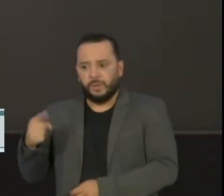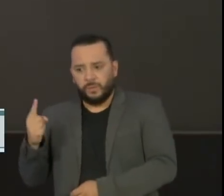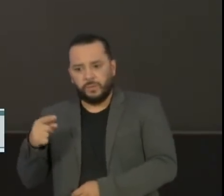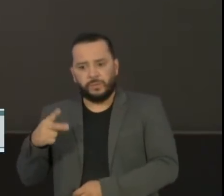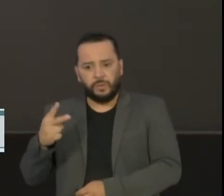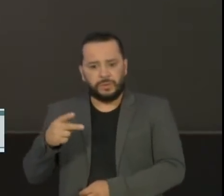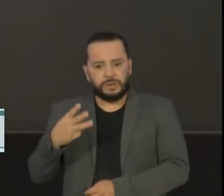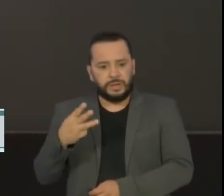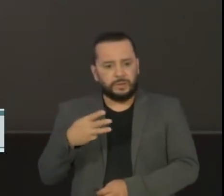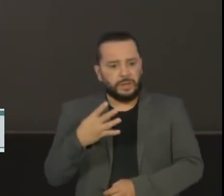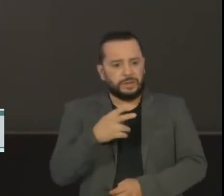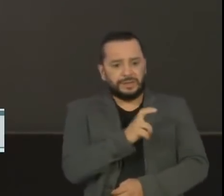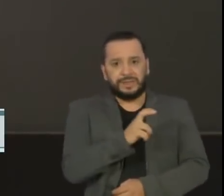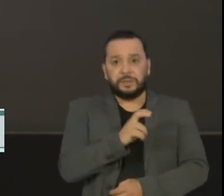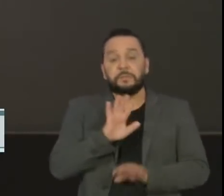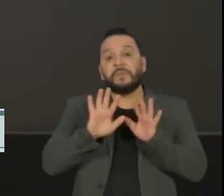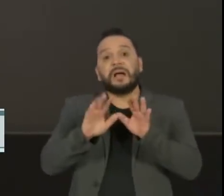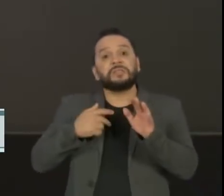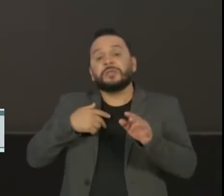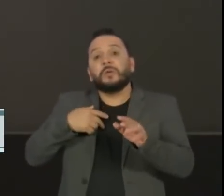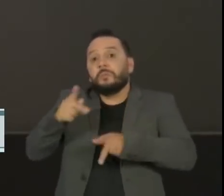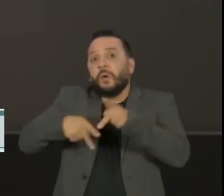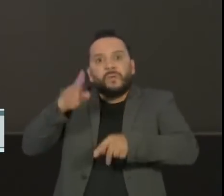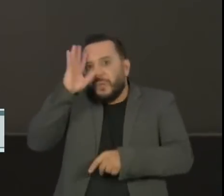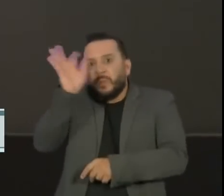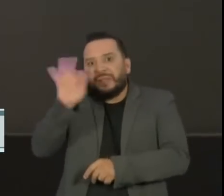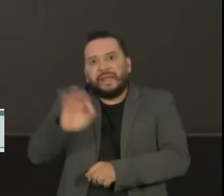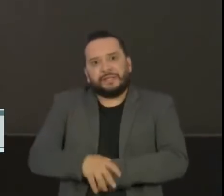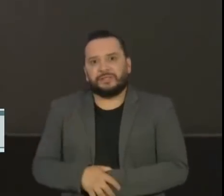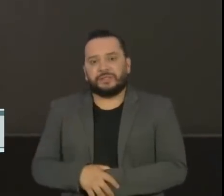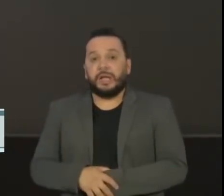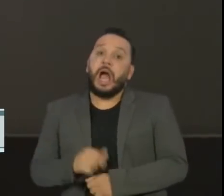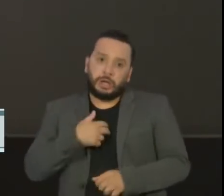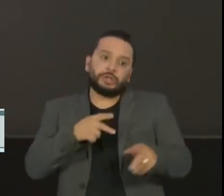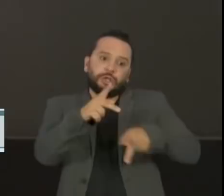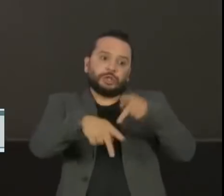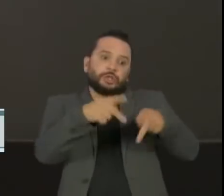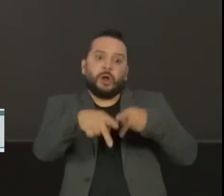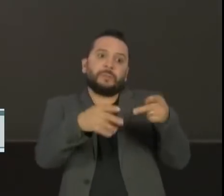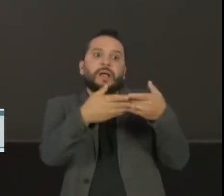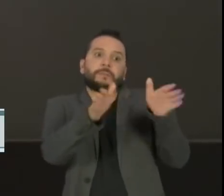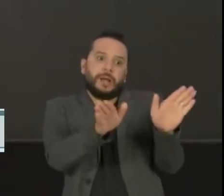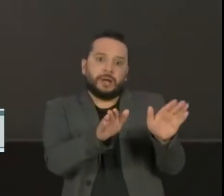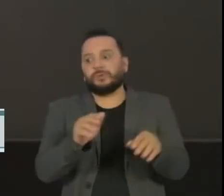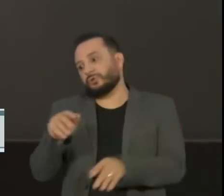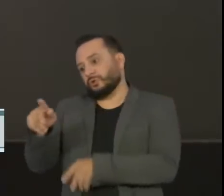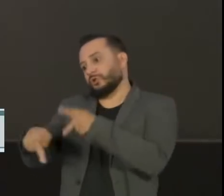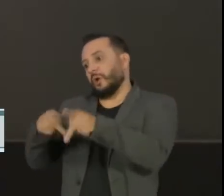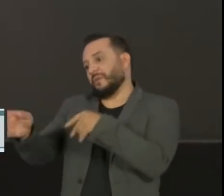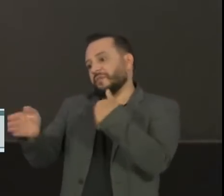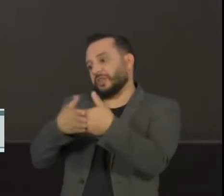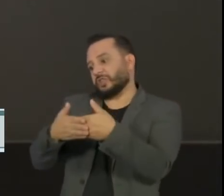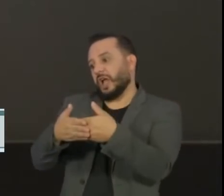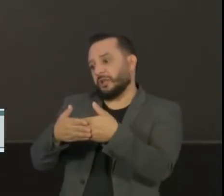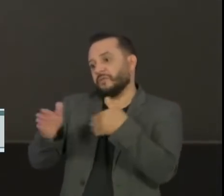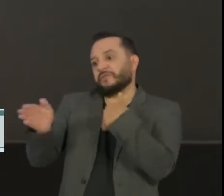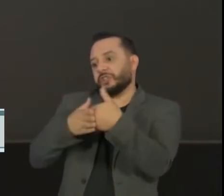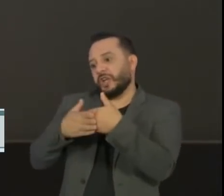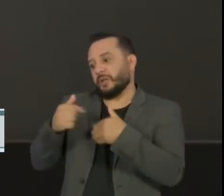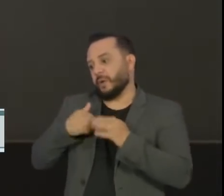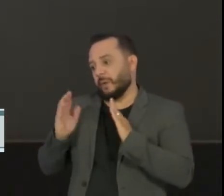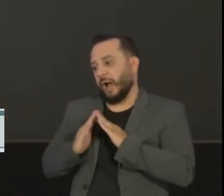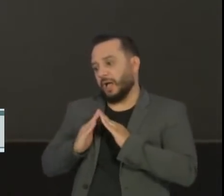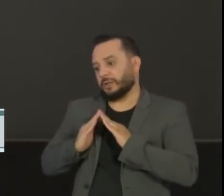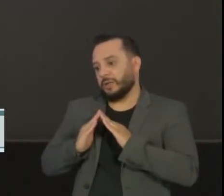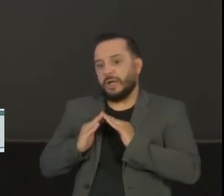só existem 2 fases. Ou o shopping está fechado e eu tenho que ficar em casa, ou o shopping está aberto e está tudo normal de